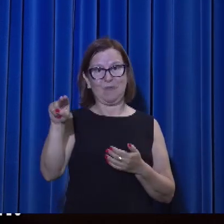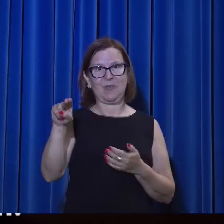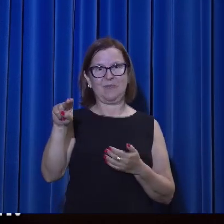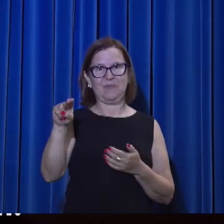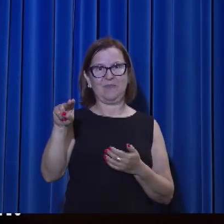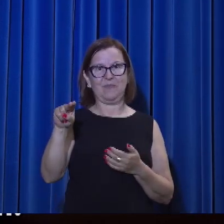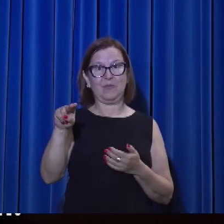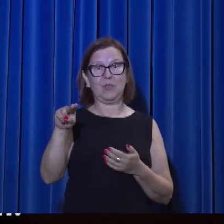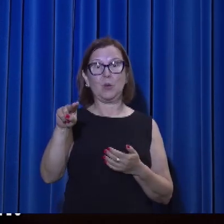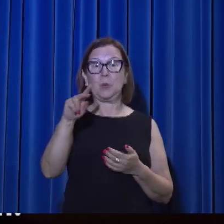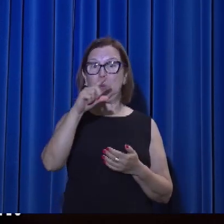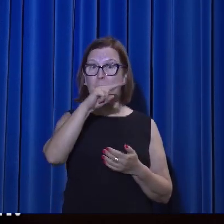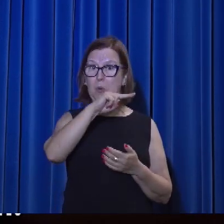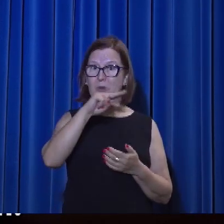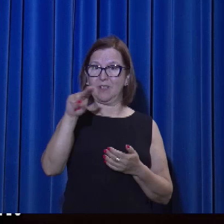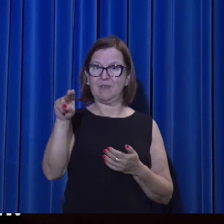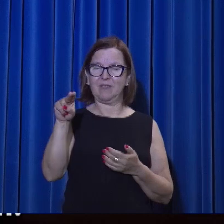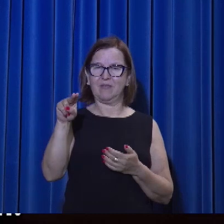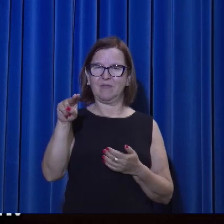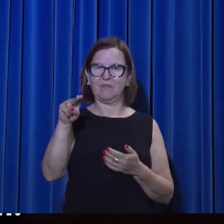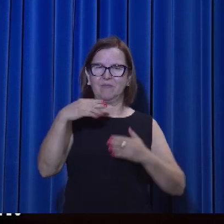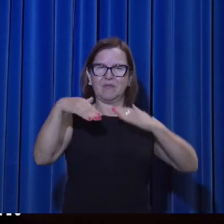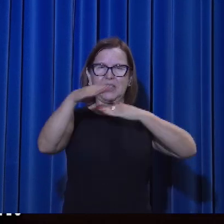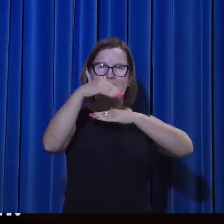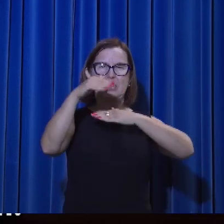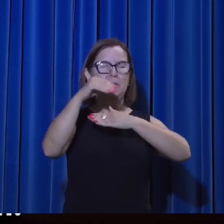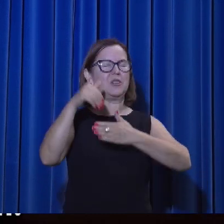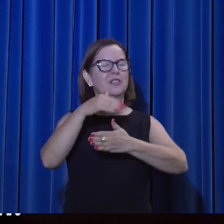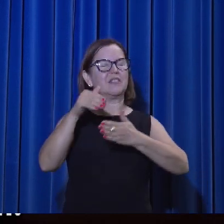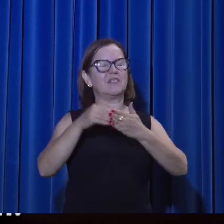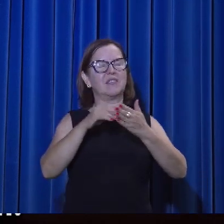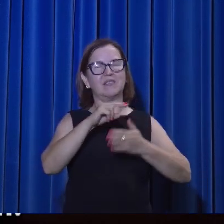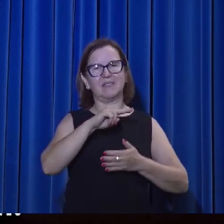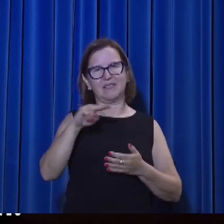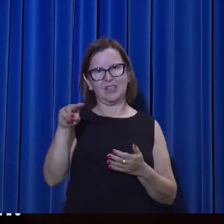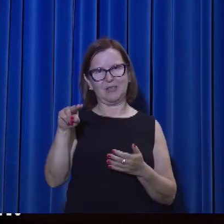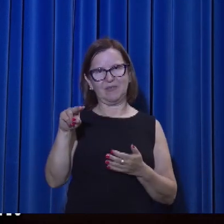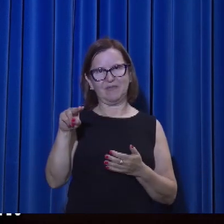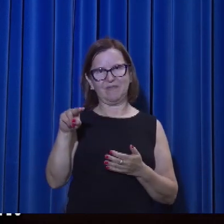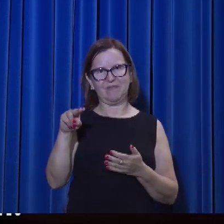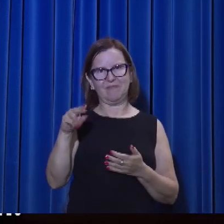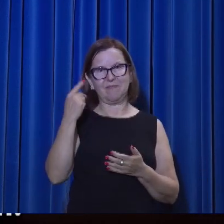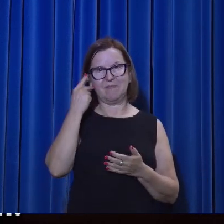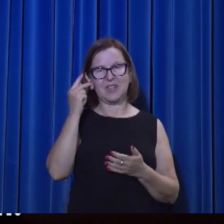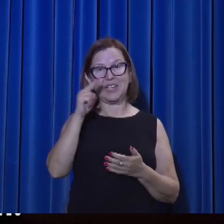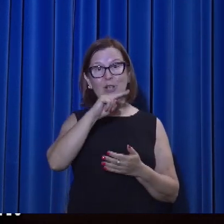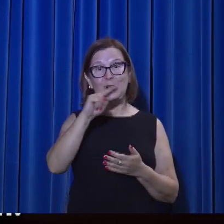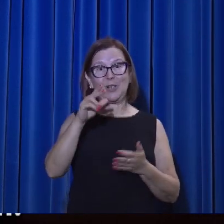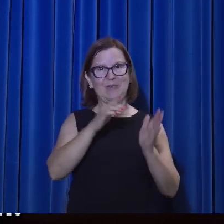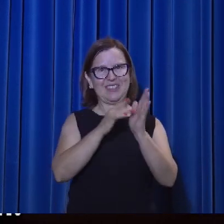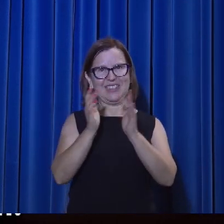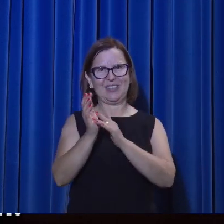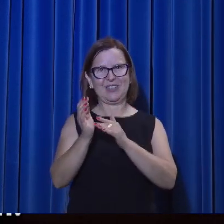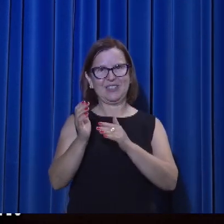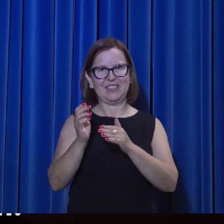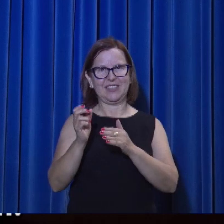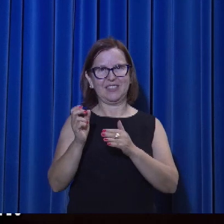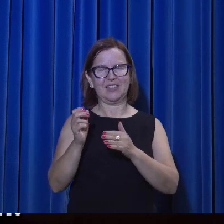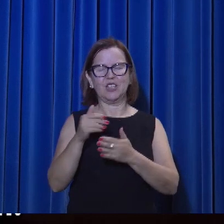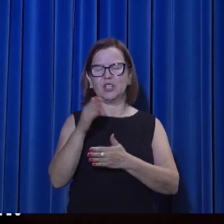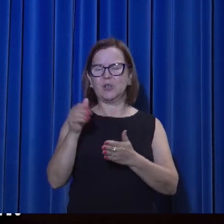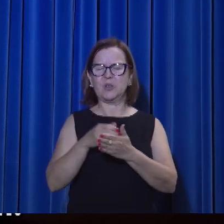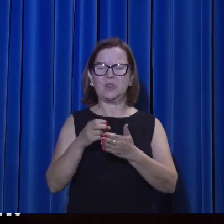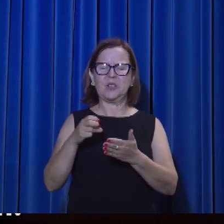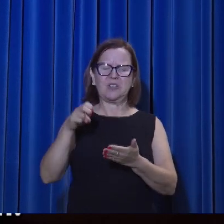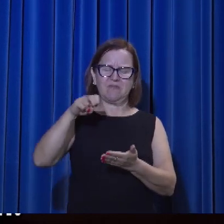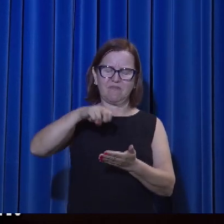um nome, é o nome, que está acima de todo nome, para que ao nome de Jesus se dobre todo